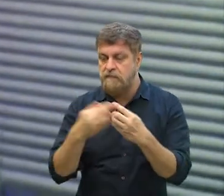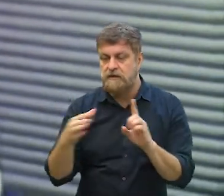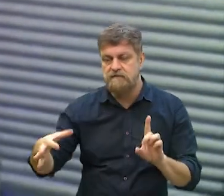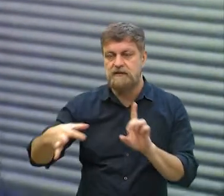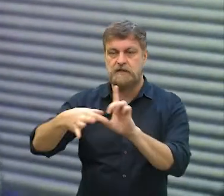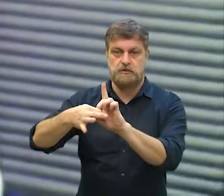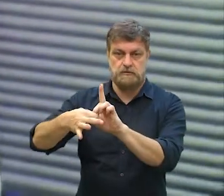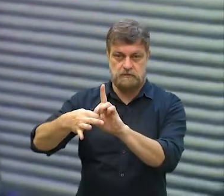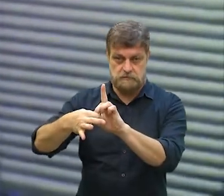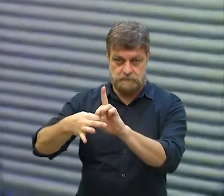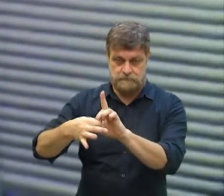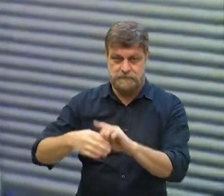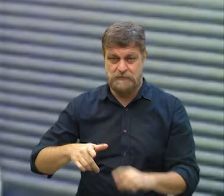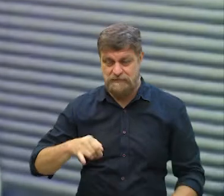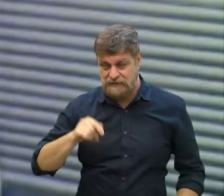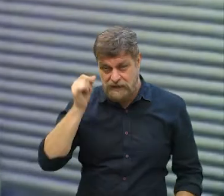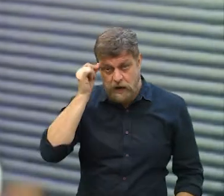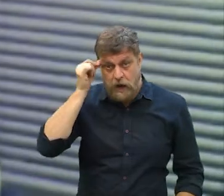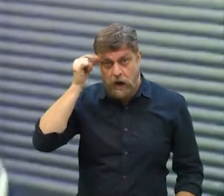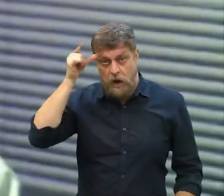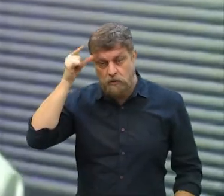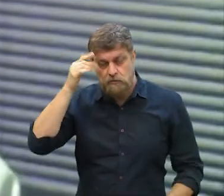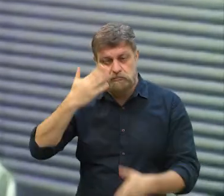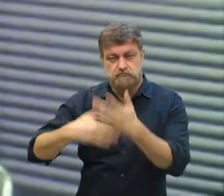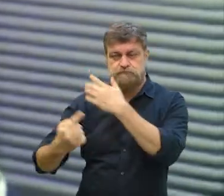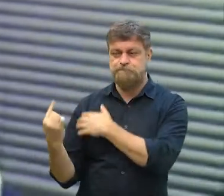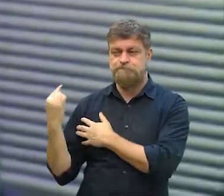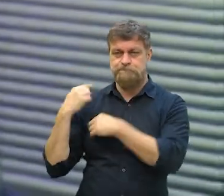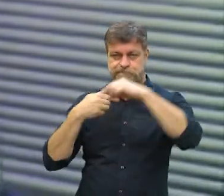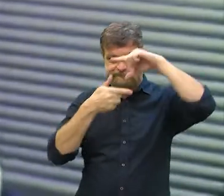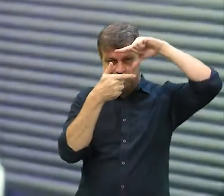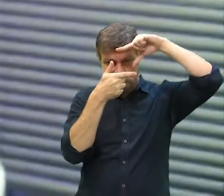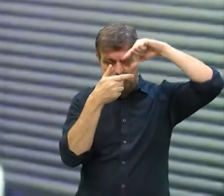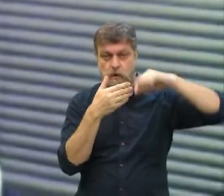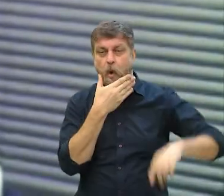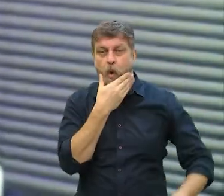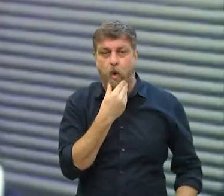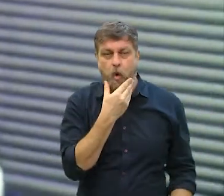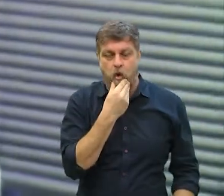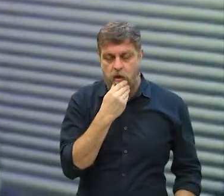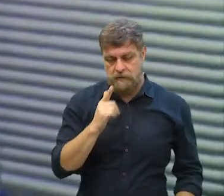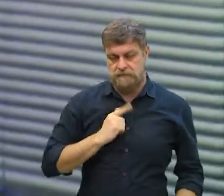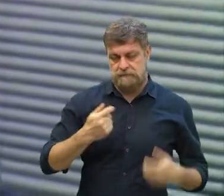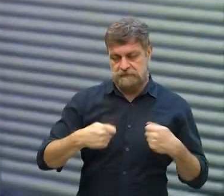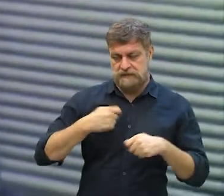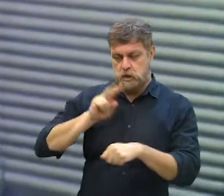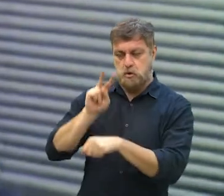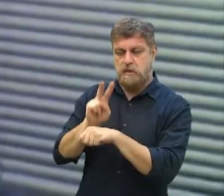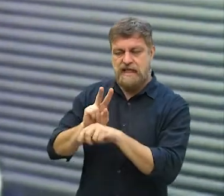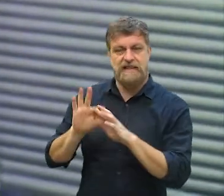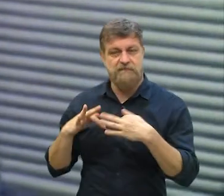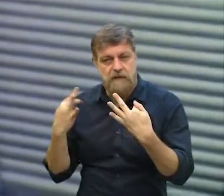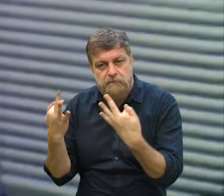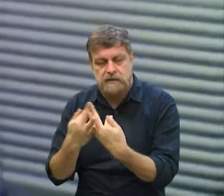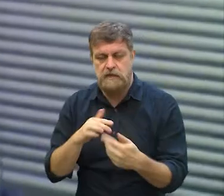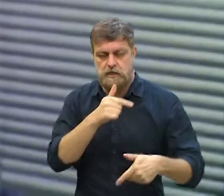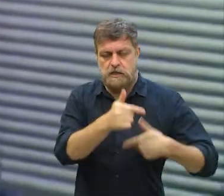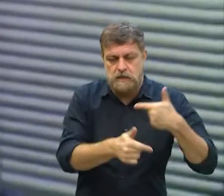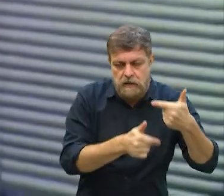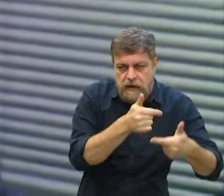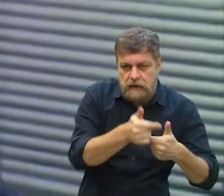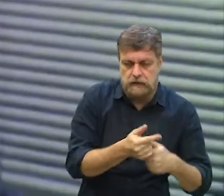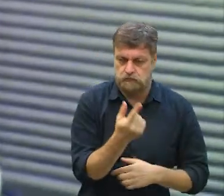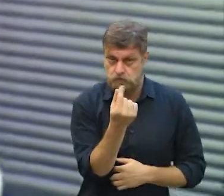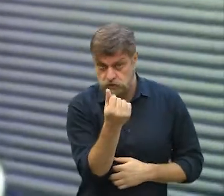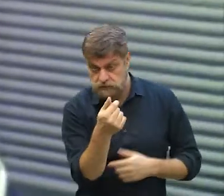estar presente para a família, porque a cultura mais antiga até é essa, o homem é o provedor, ele sai para trabalhar, ele está